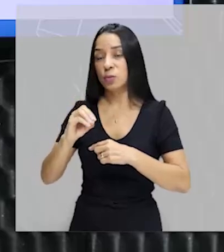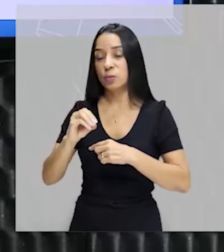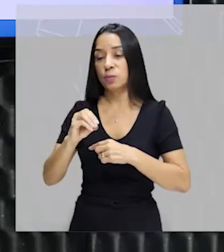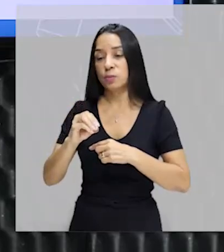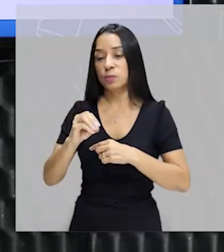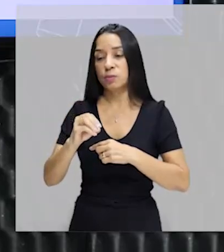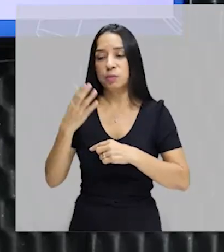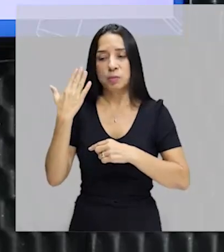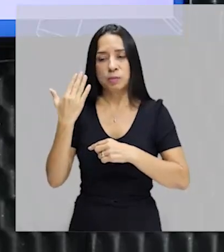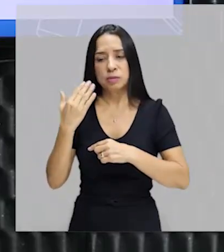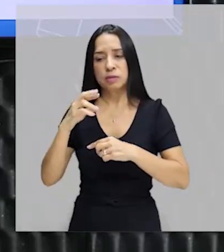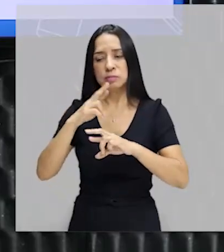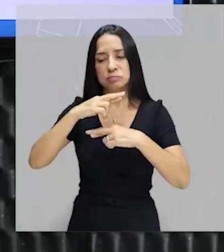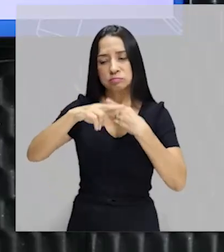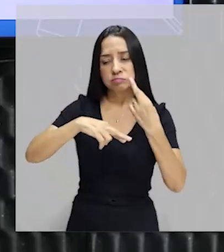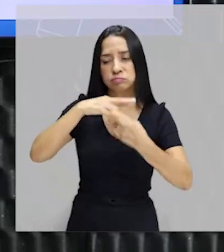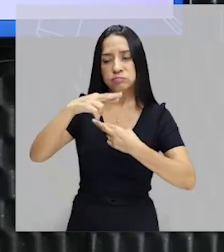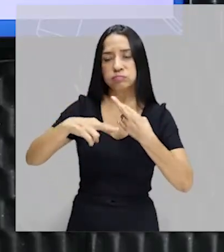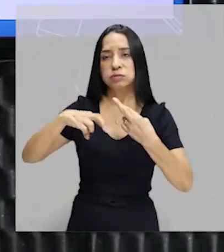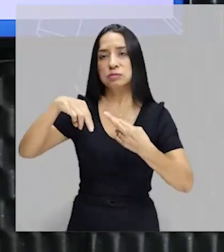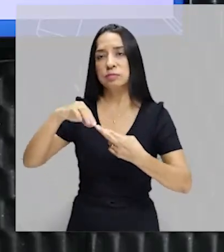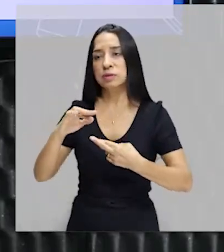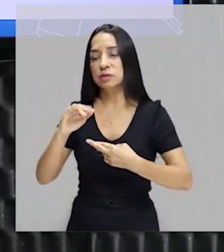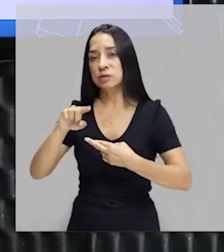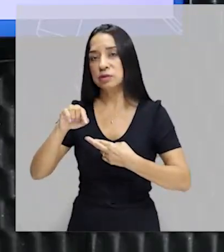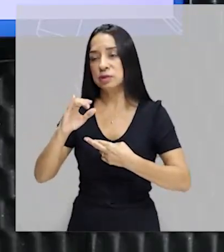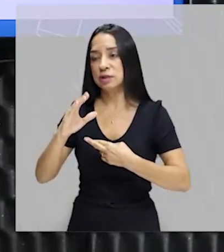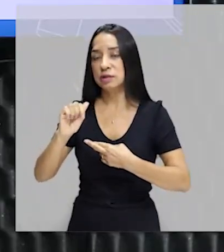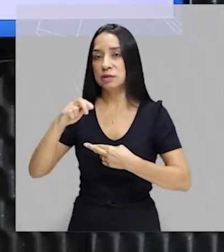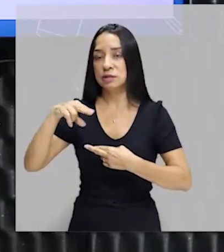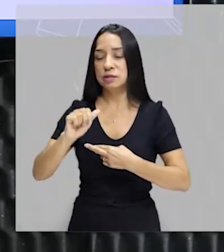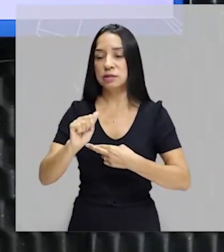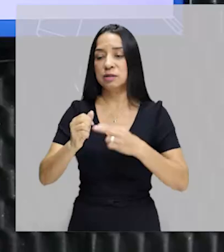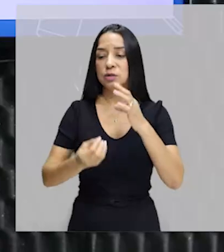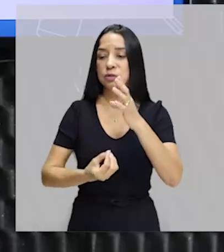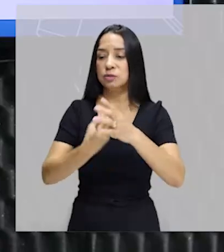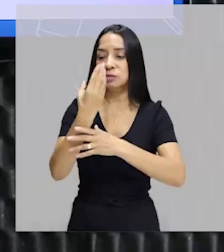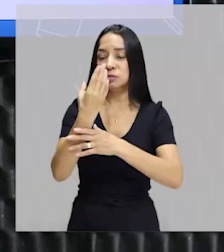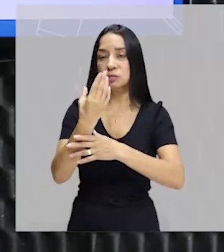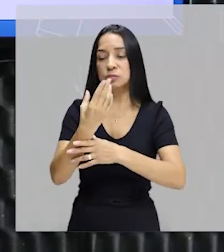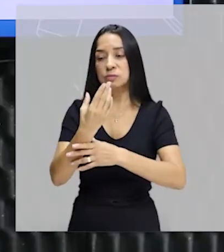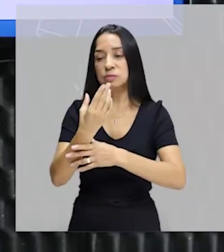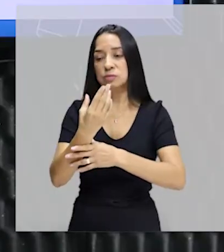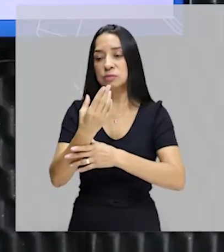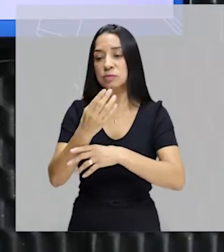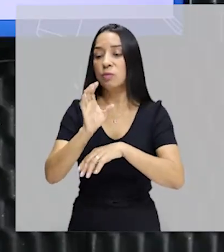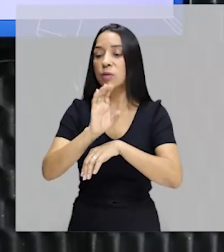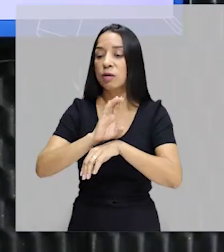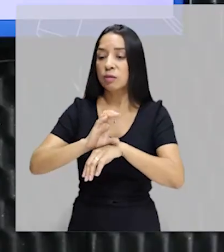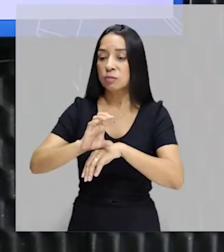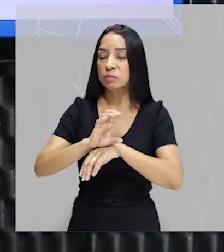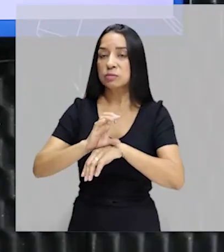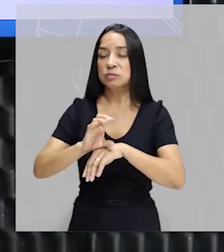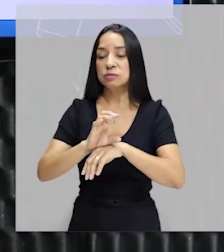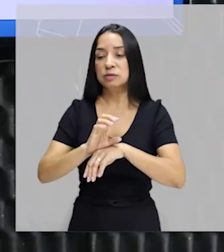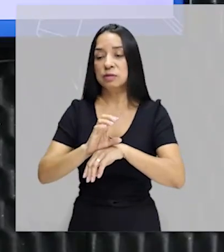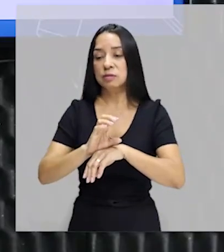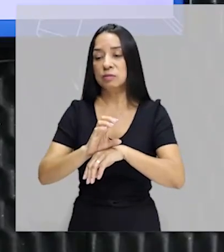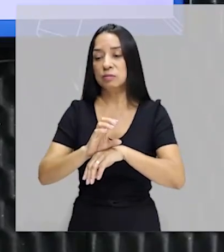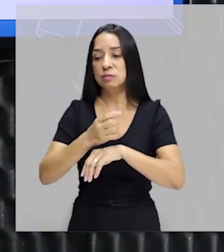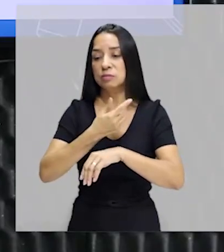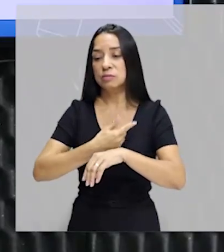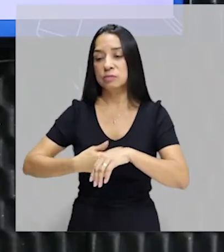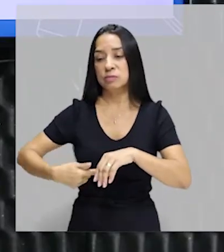época da Revolução Mexicana. Em 1917, surge no México uma Constituição, no governo